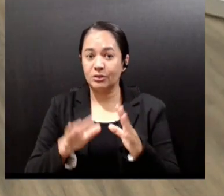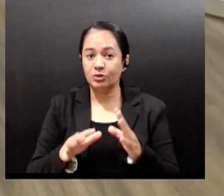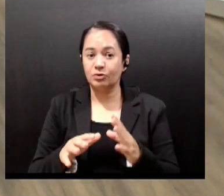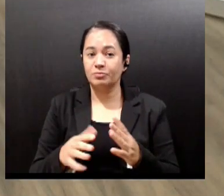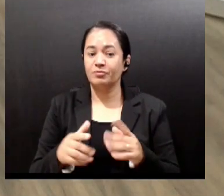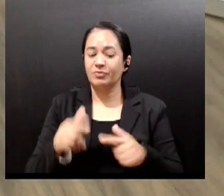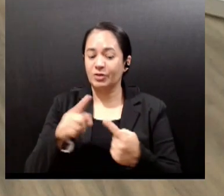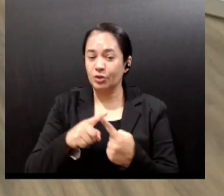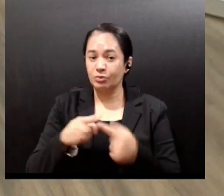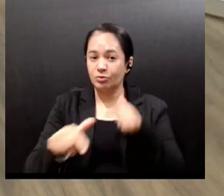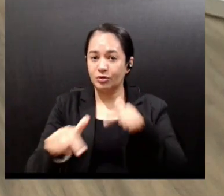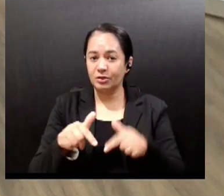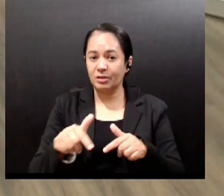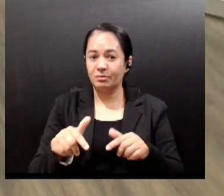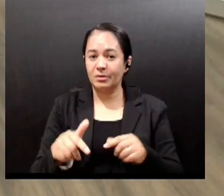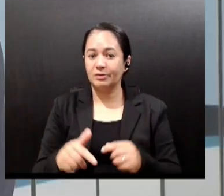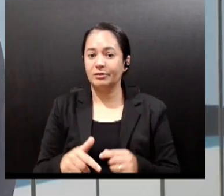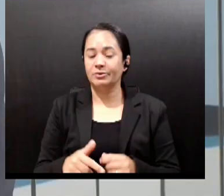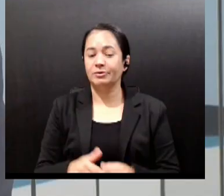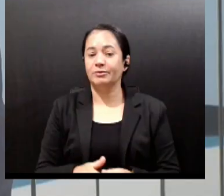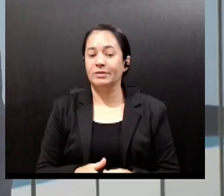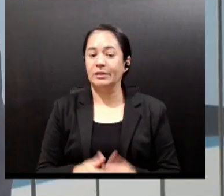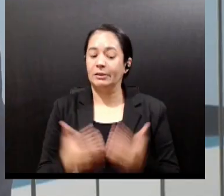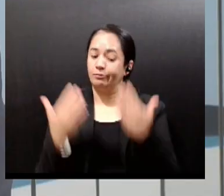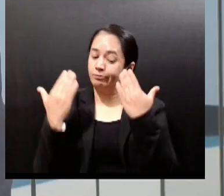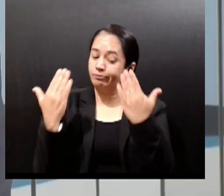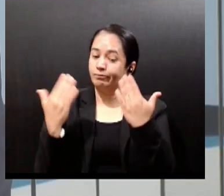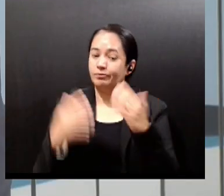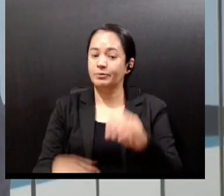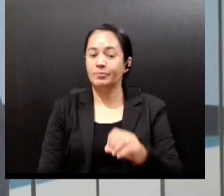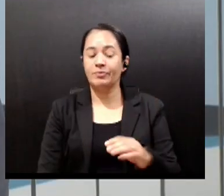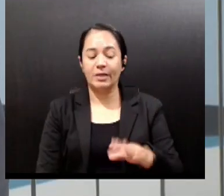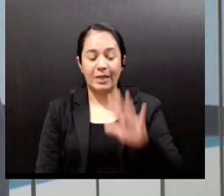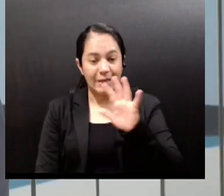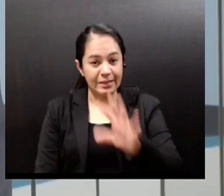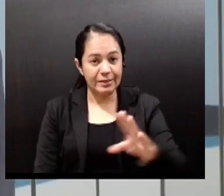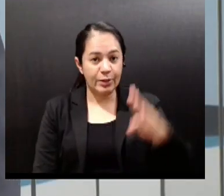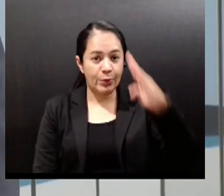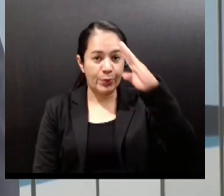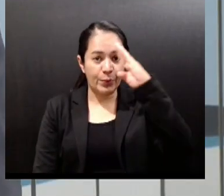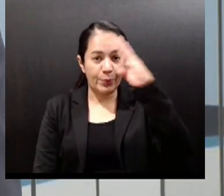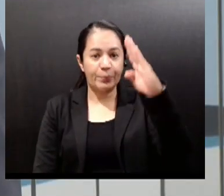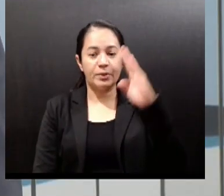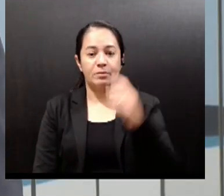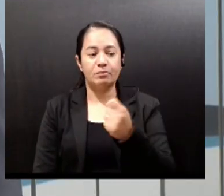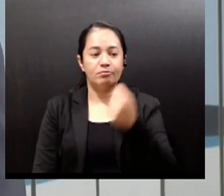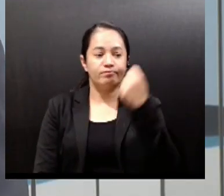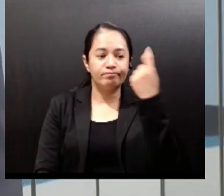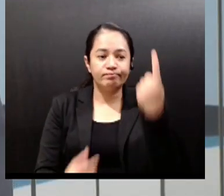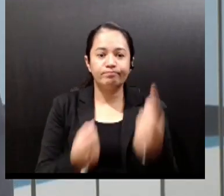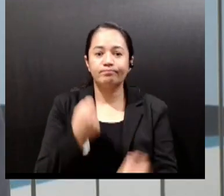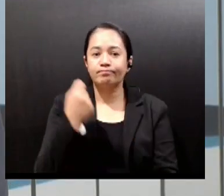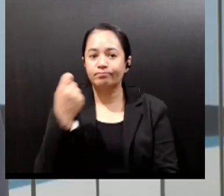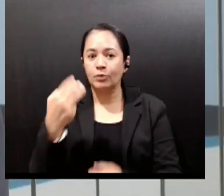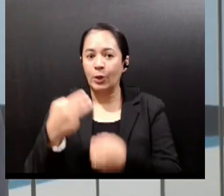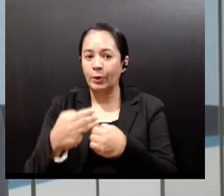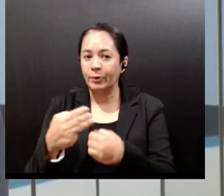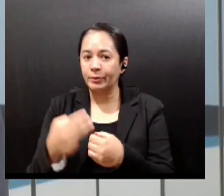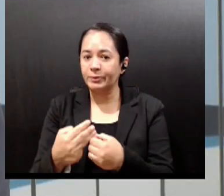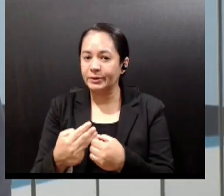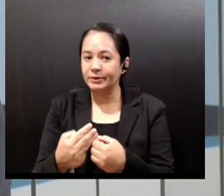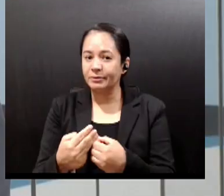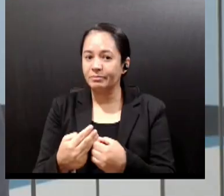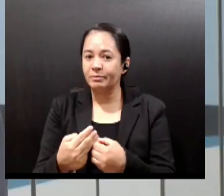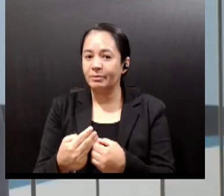aplicativo? Esse é a questão principal que alguns municípios estão negando o transporte por